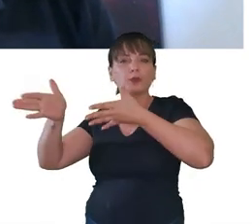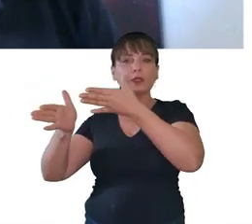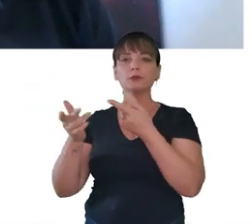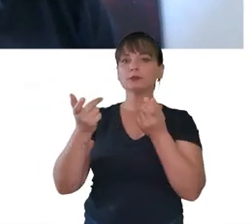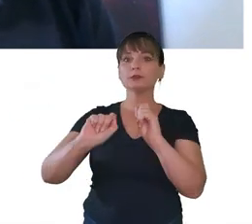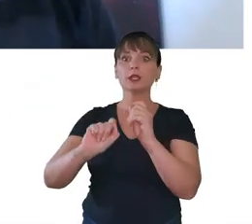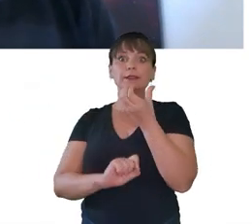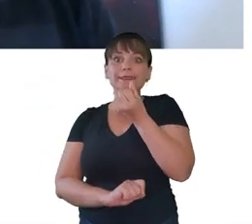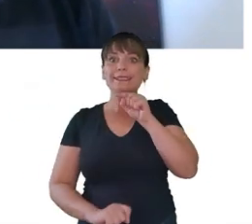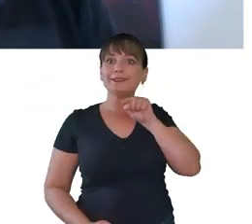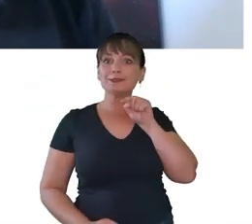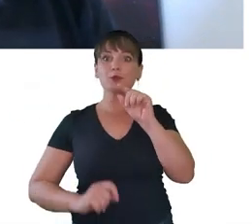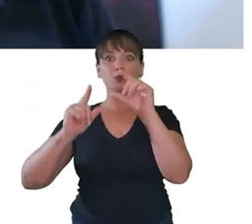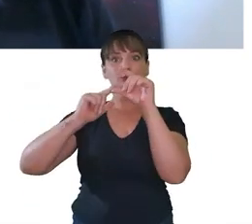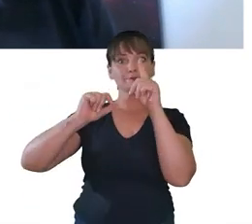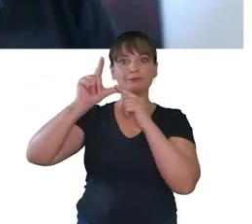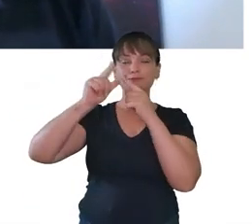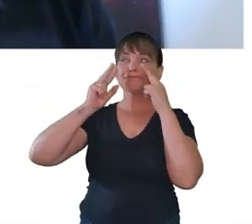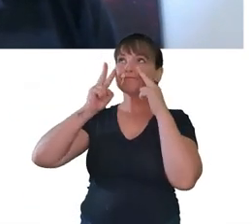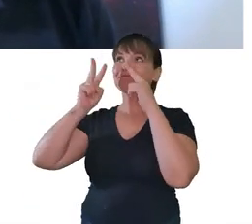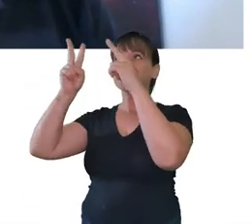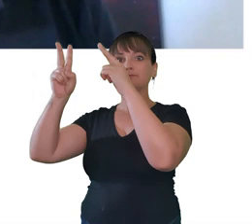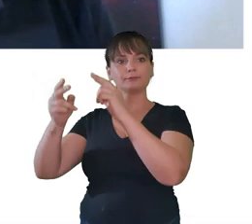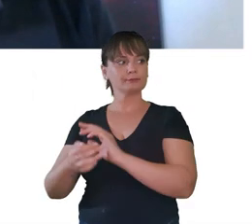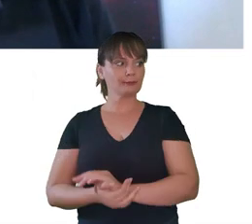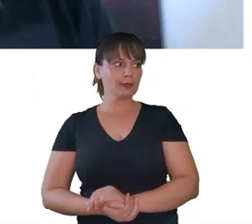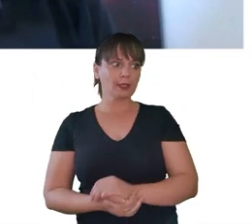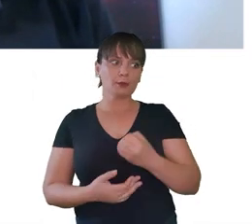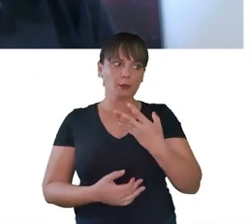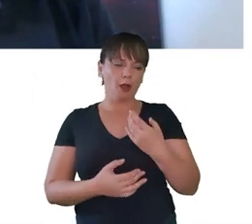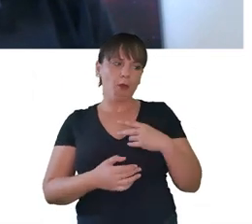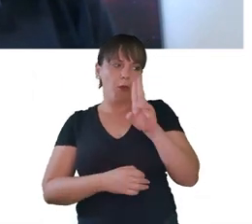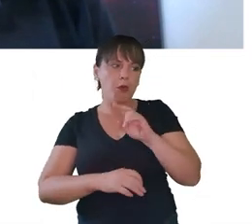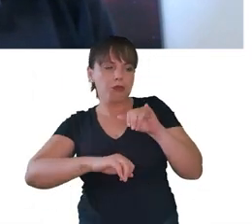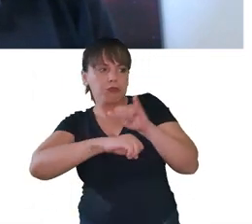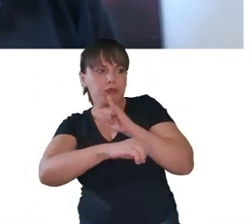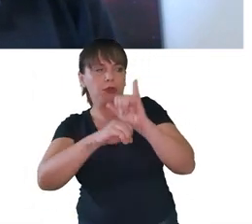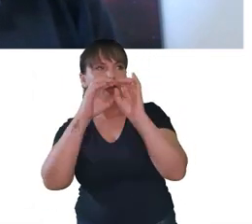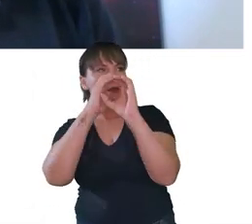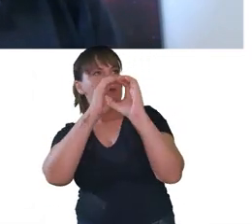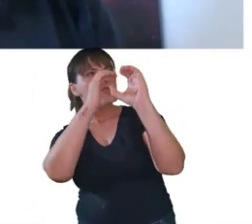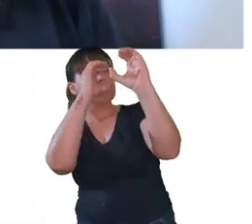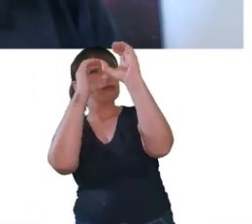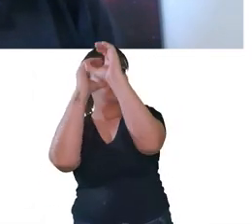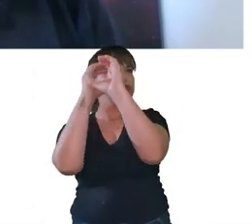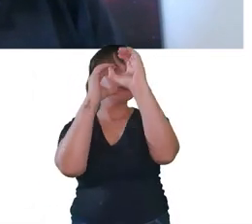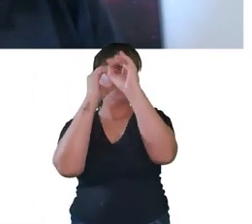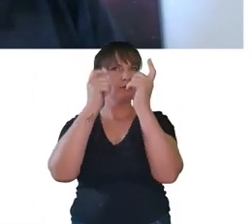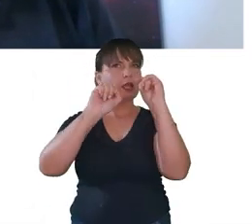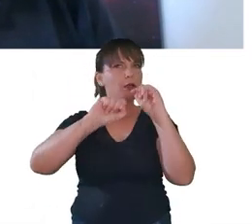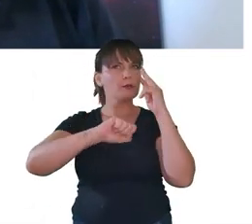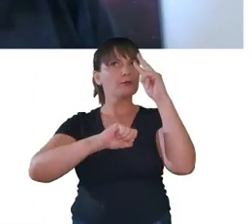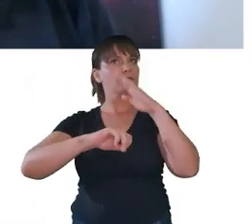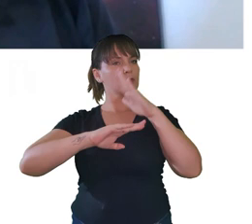conseguimos ver um total de 6 mil estrelas a olho nu. Bom, mas com o telescópio e outros recursos, dá para ver muito mais,